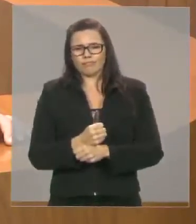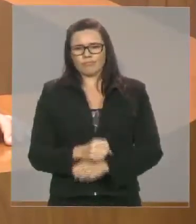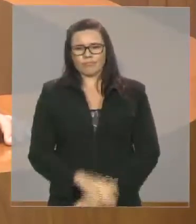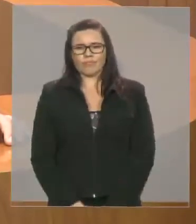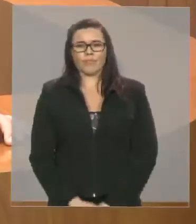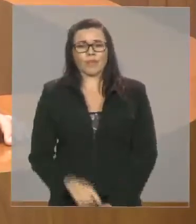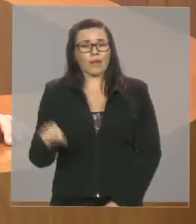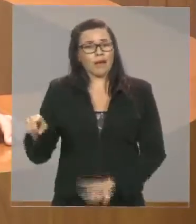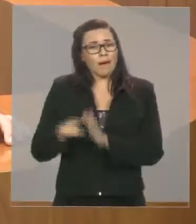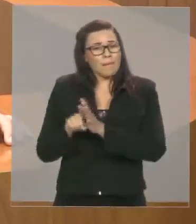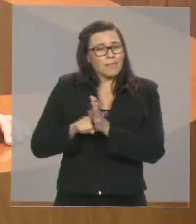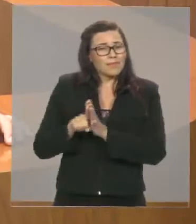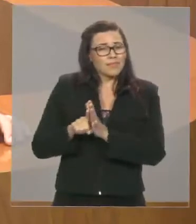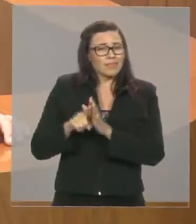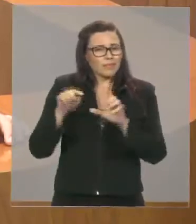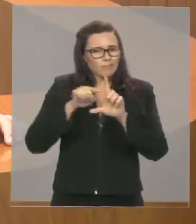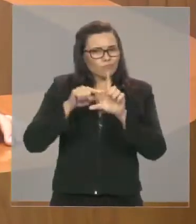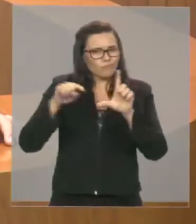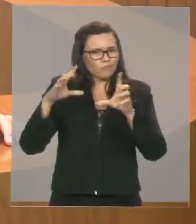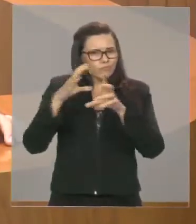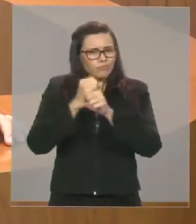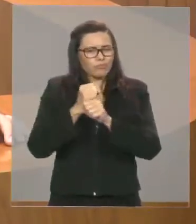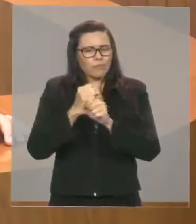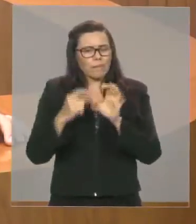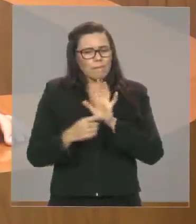dados mais atualizados sobre o assunto,